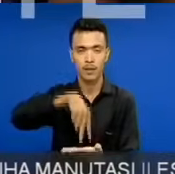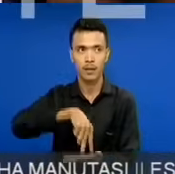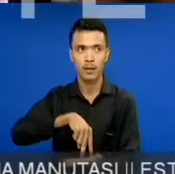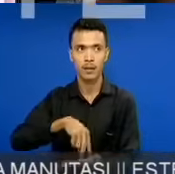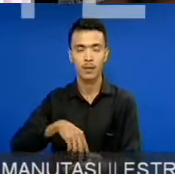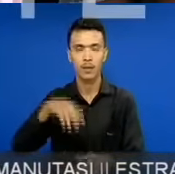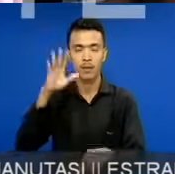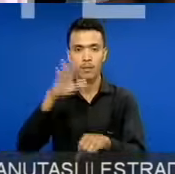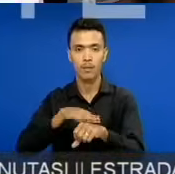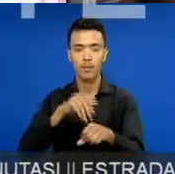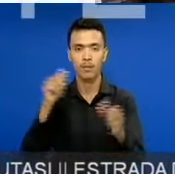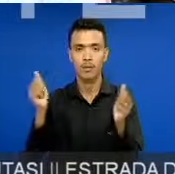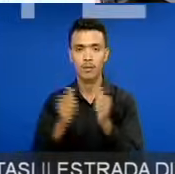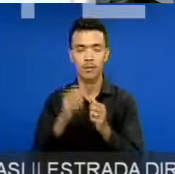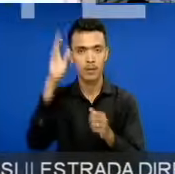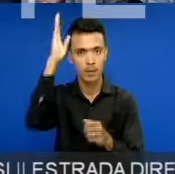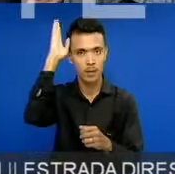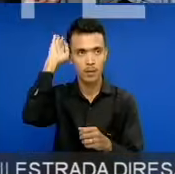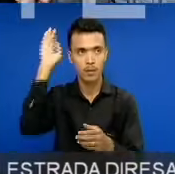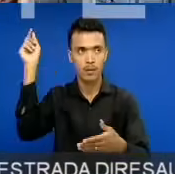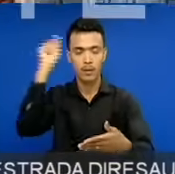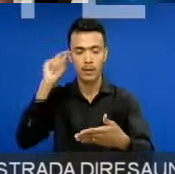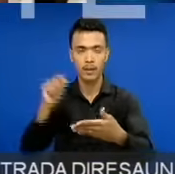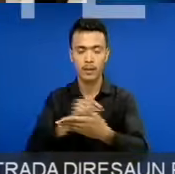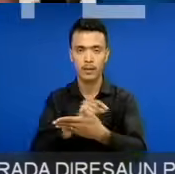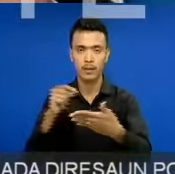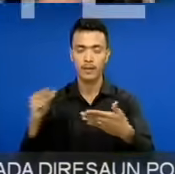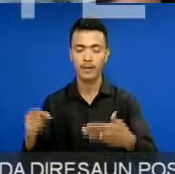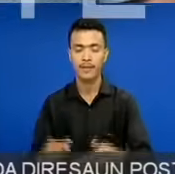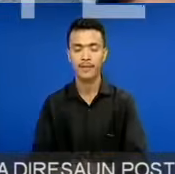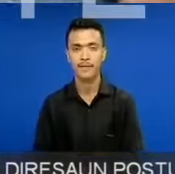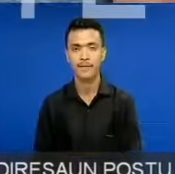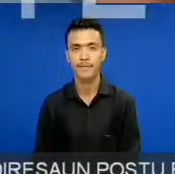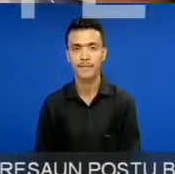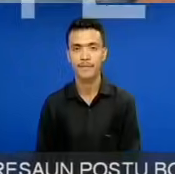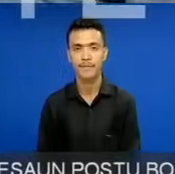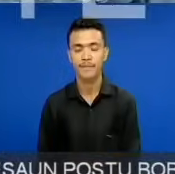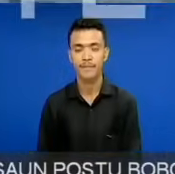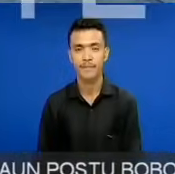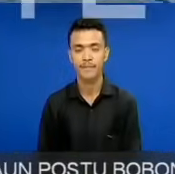ao senhor ir, e a mãe assina aquelas e a rádio, opa, depois ser o que é,